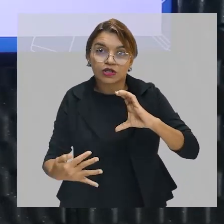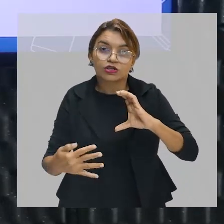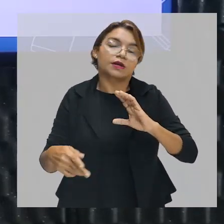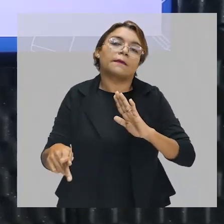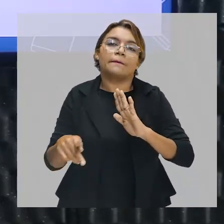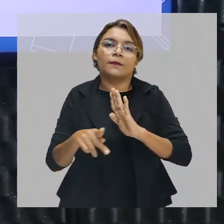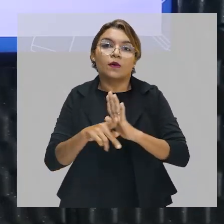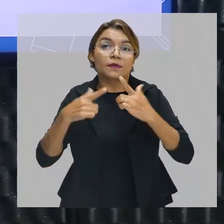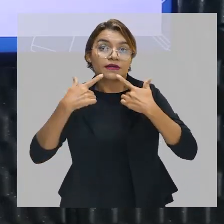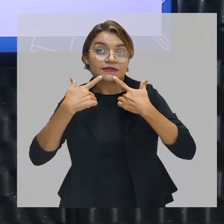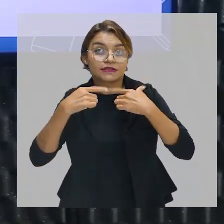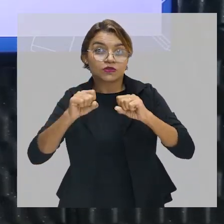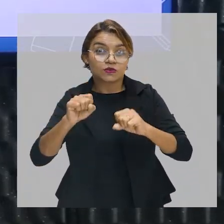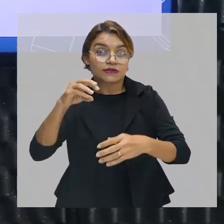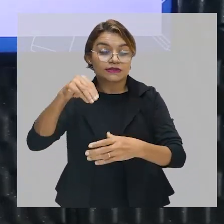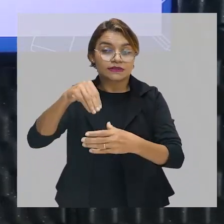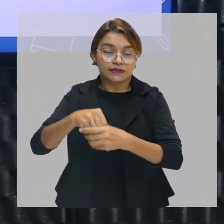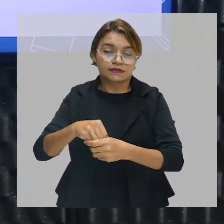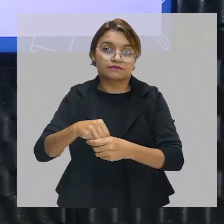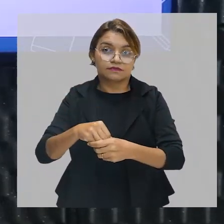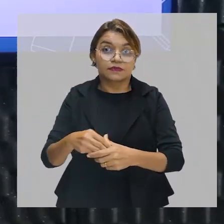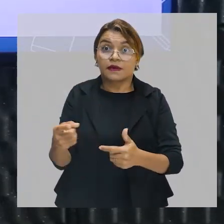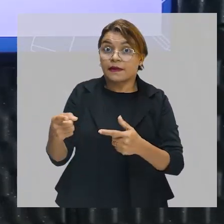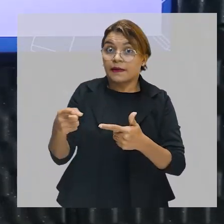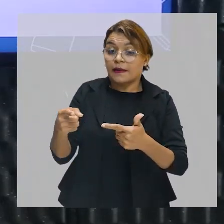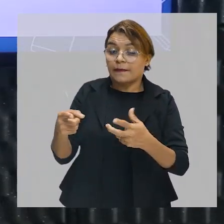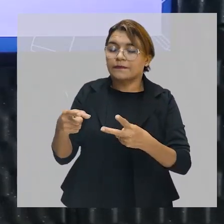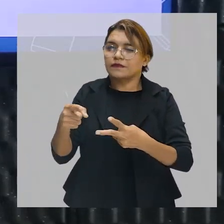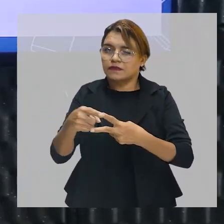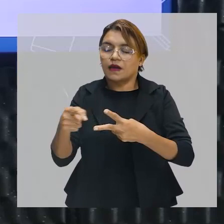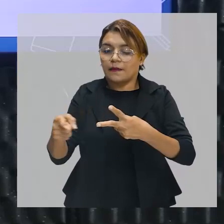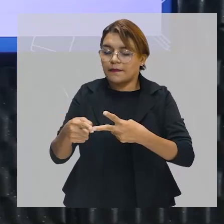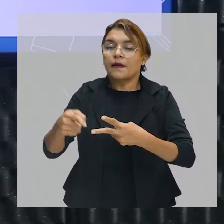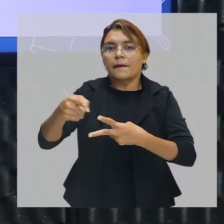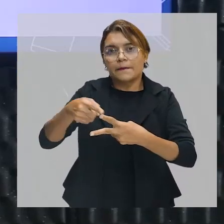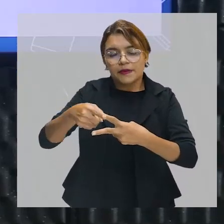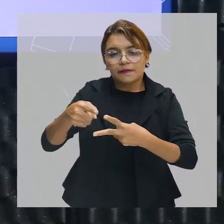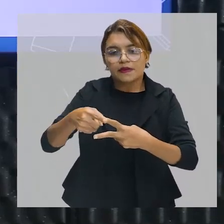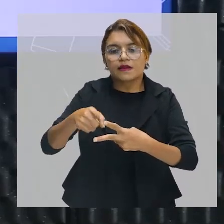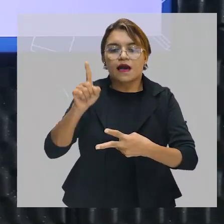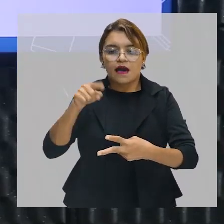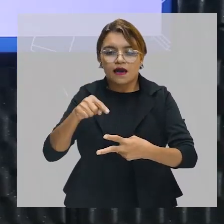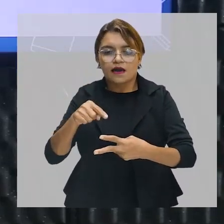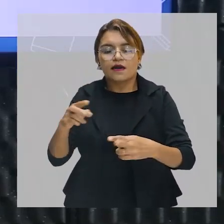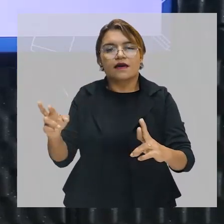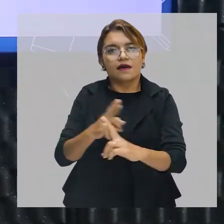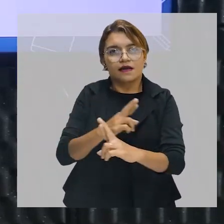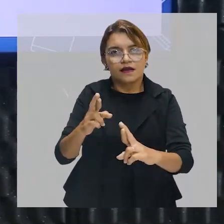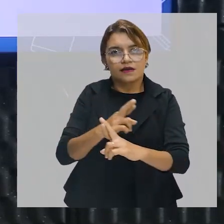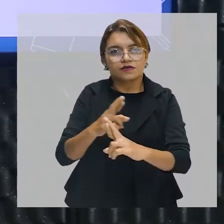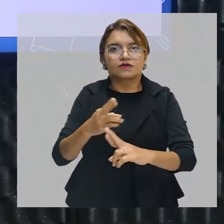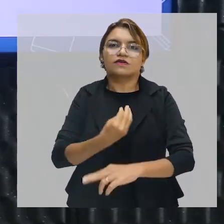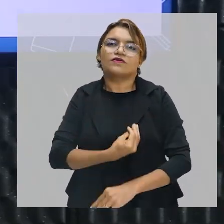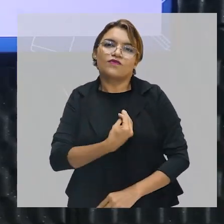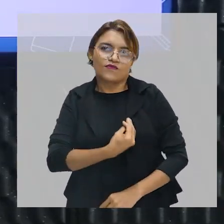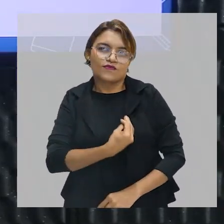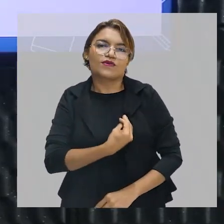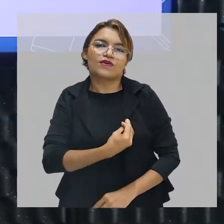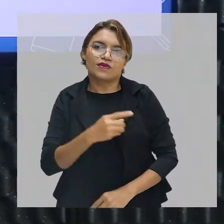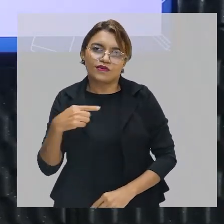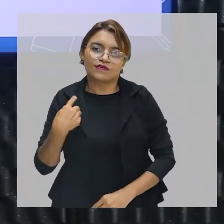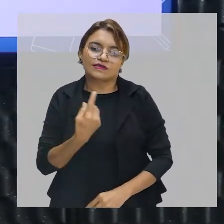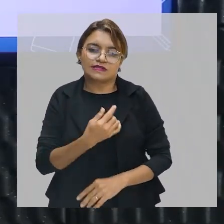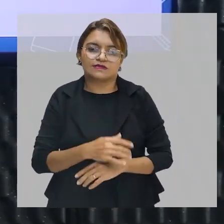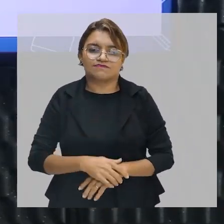extremamente linguísticas, enquanto que a primeira são situações mais relacionadas ao convívio, né, ao que está